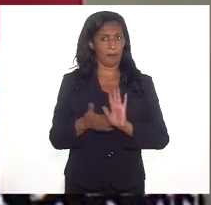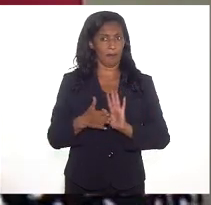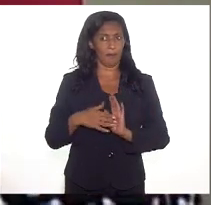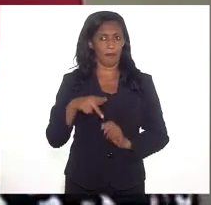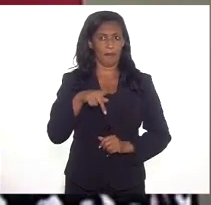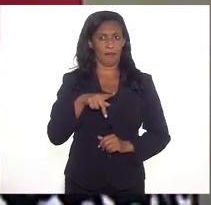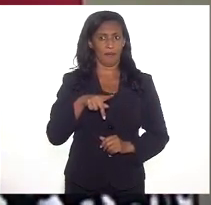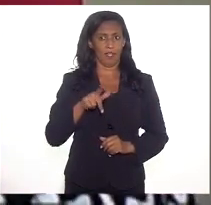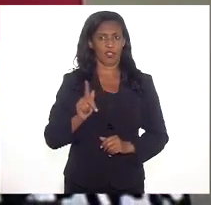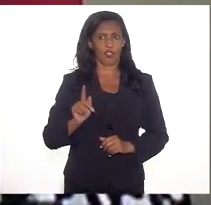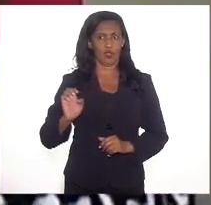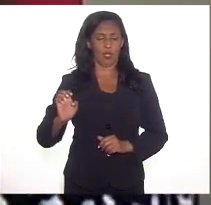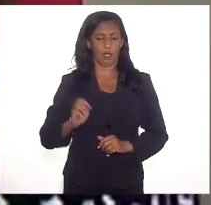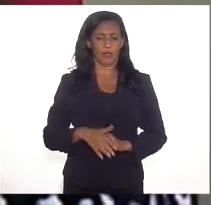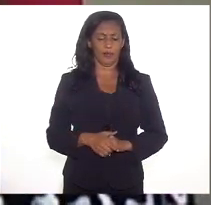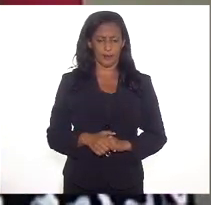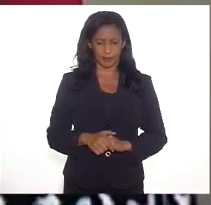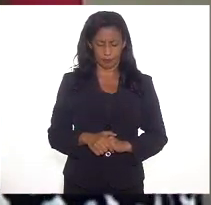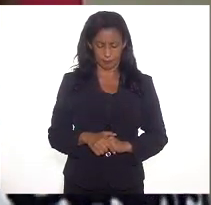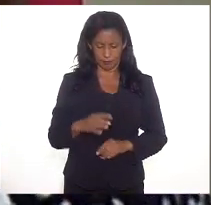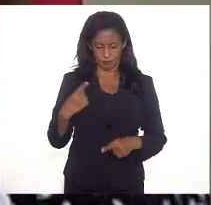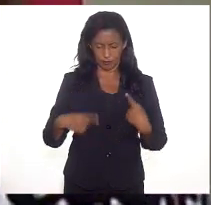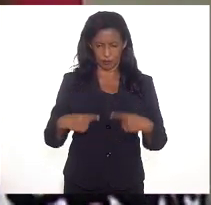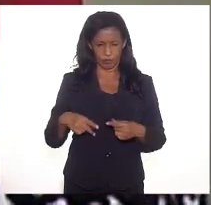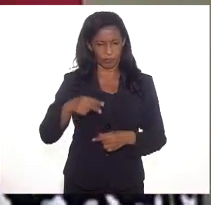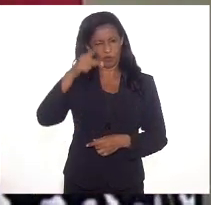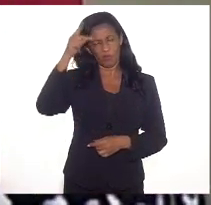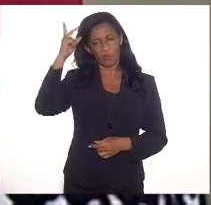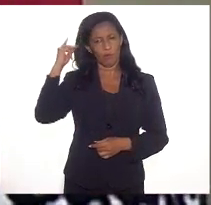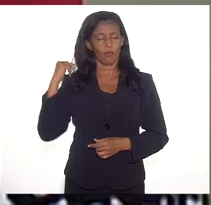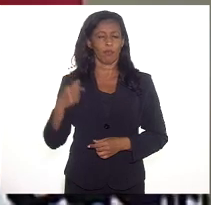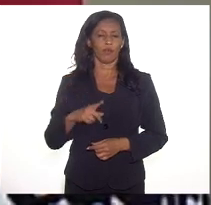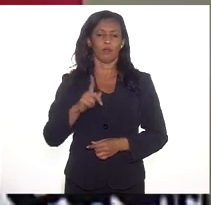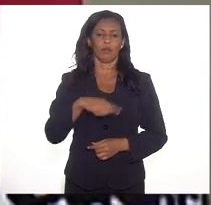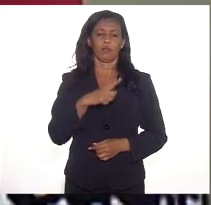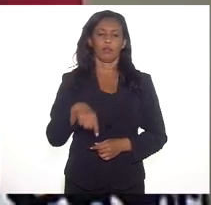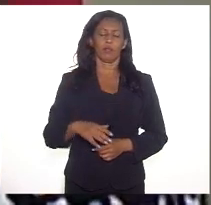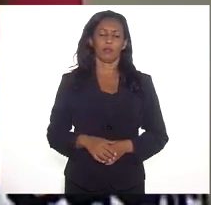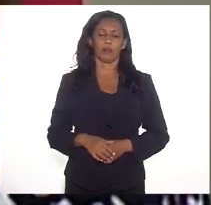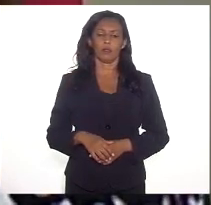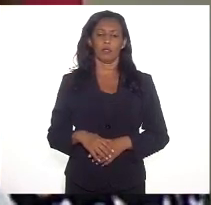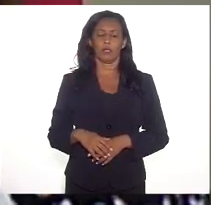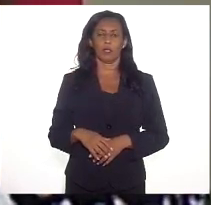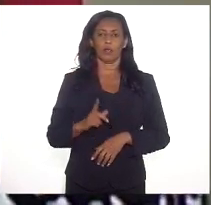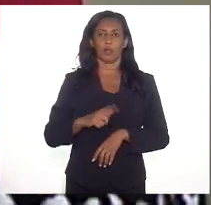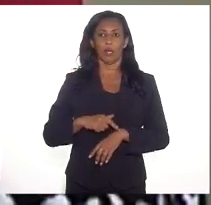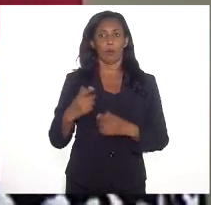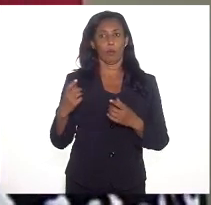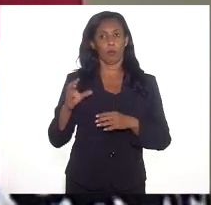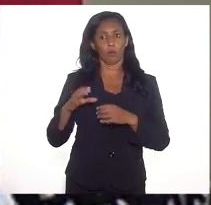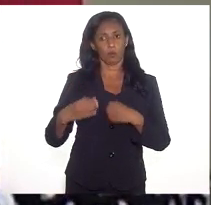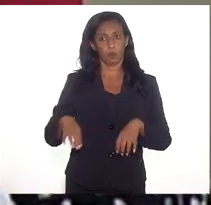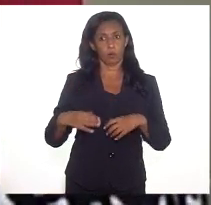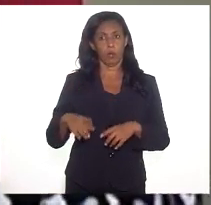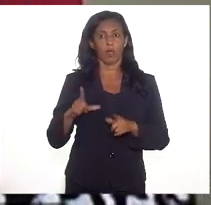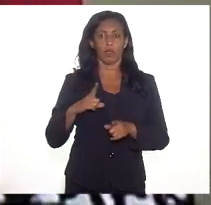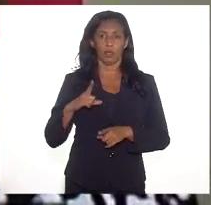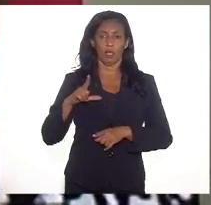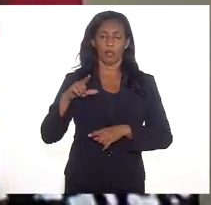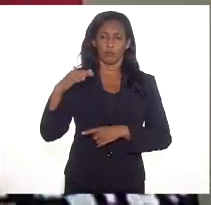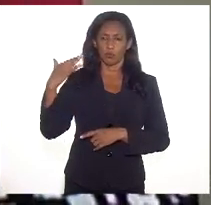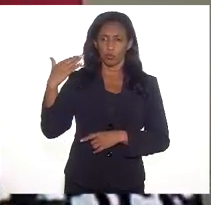PGE, né, que aquela discussão antiga sobre a suspensão da validade do concurso, e há um